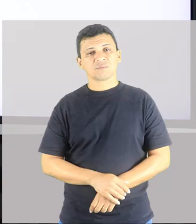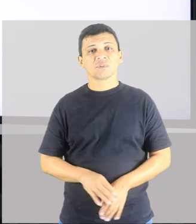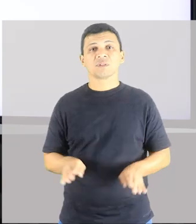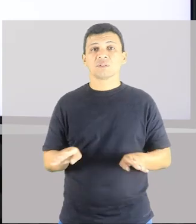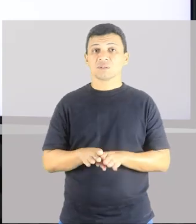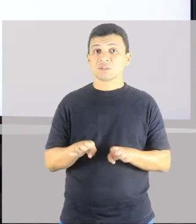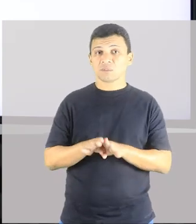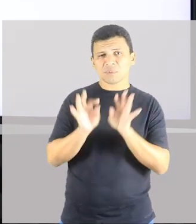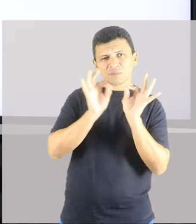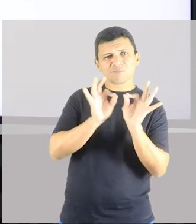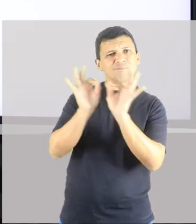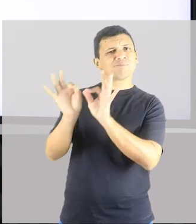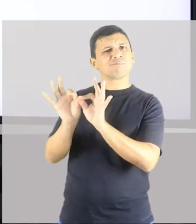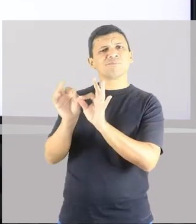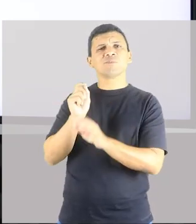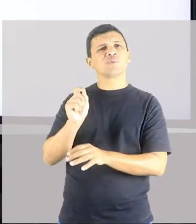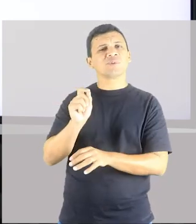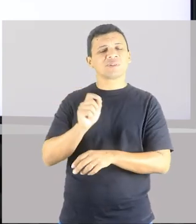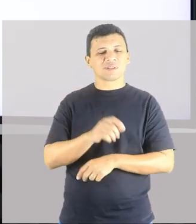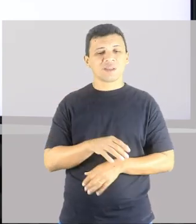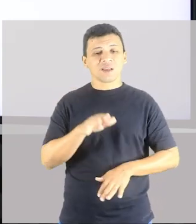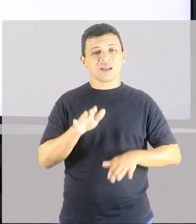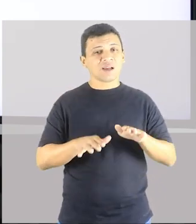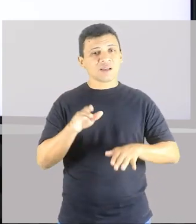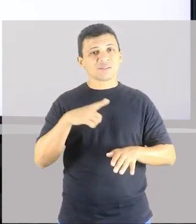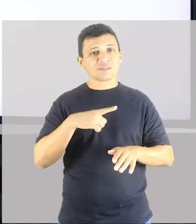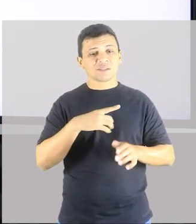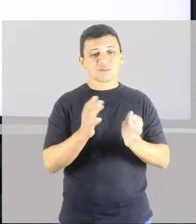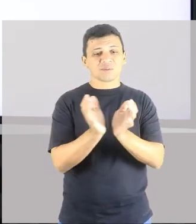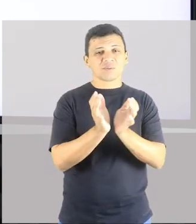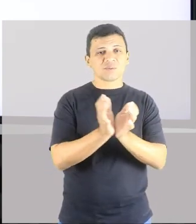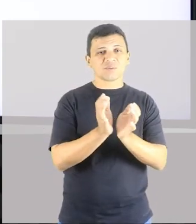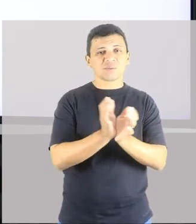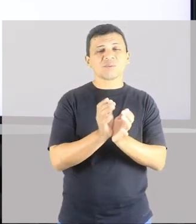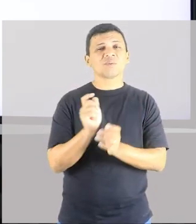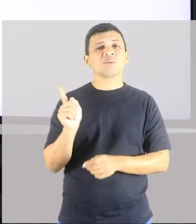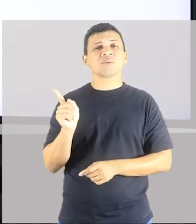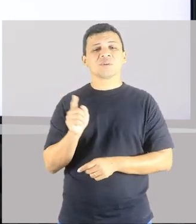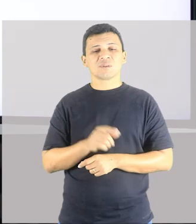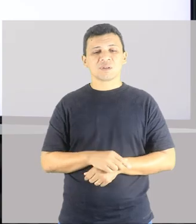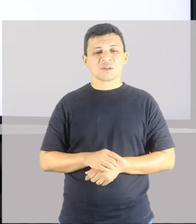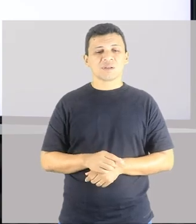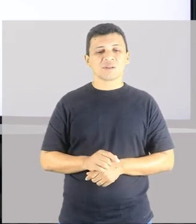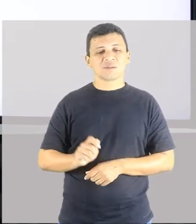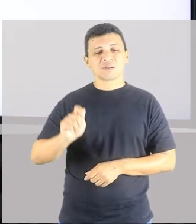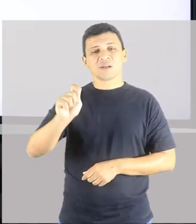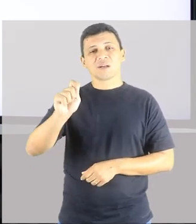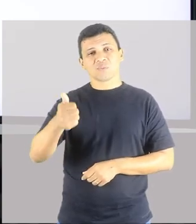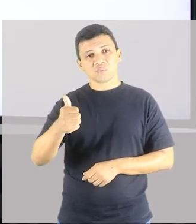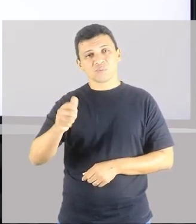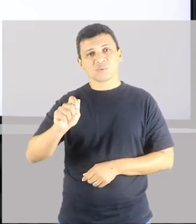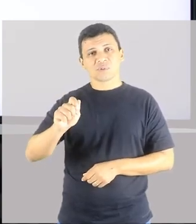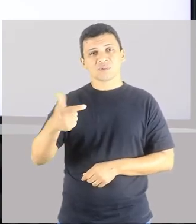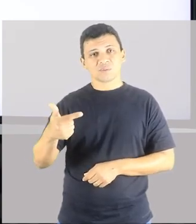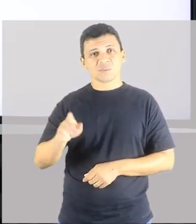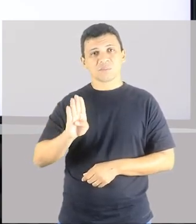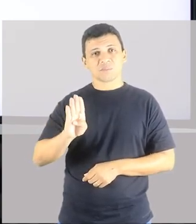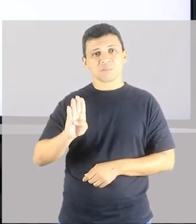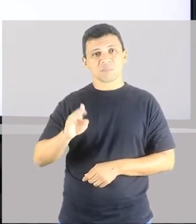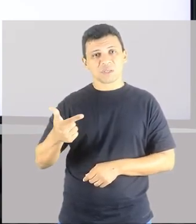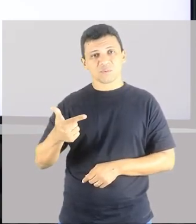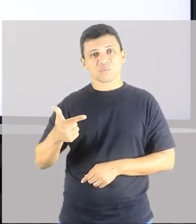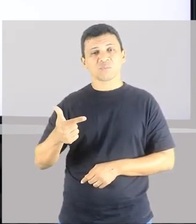vão observar é que às vezes vai aparecer essas classificaçõezinhas aqui, ó. A1, A2,